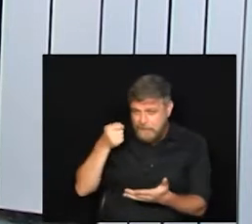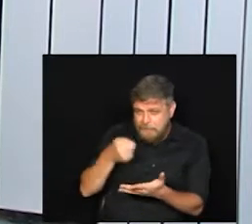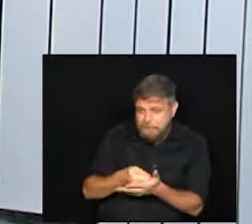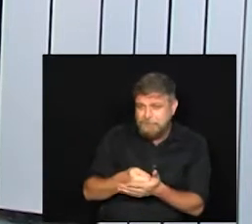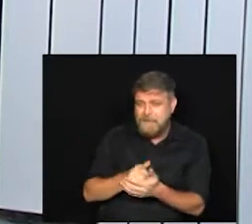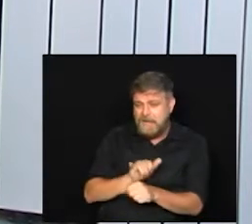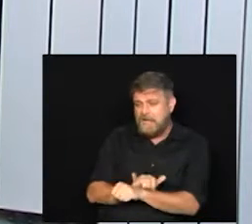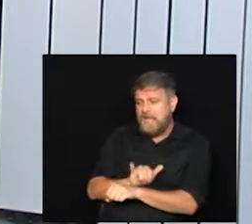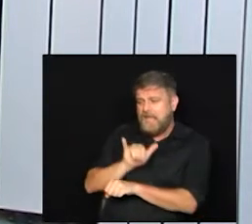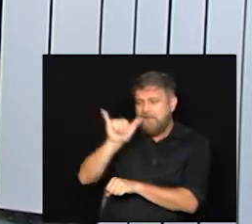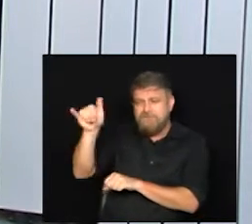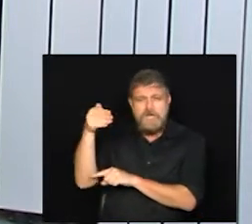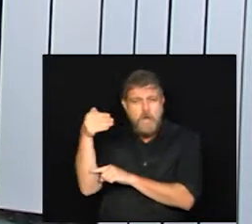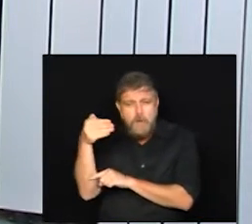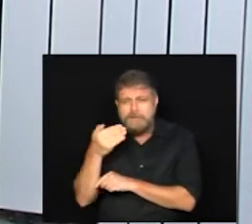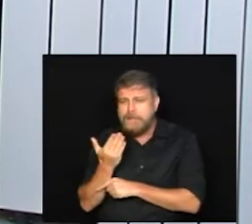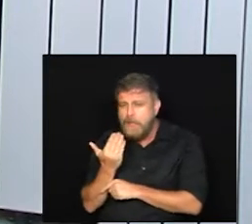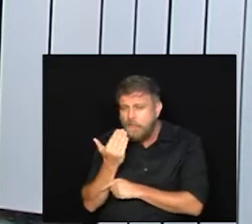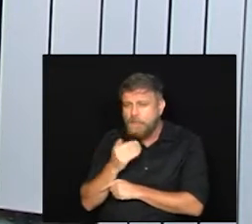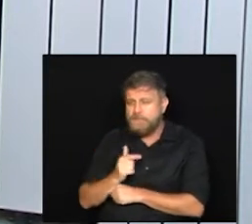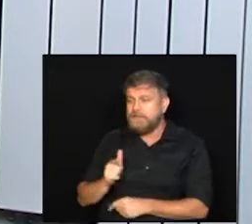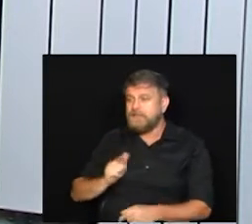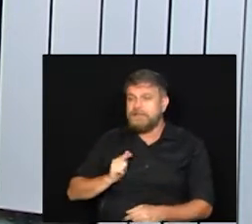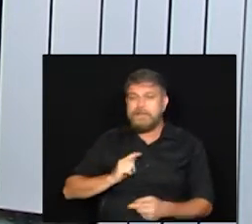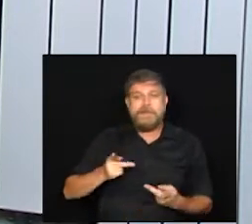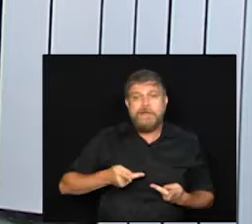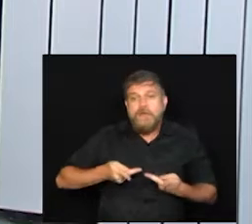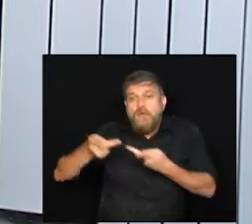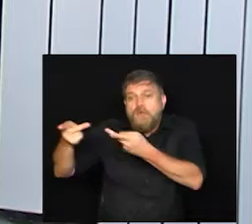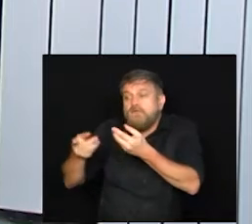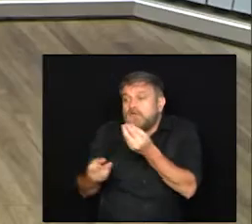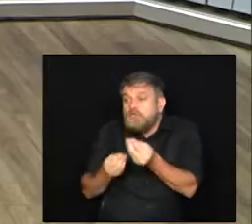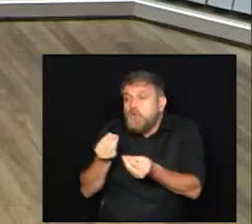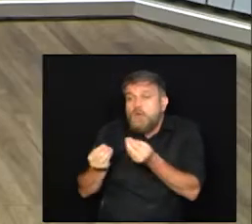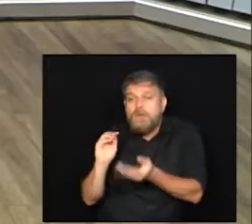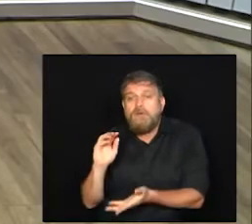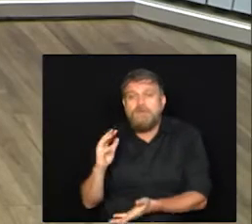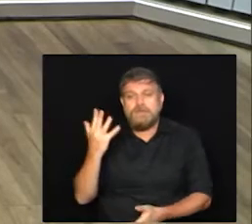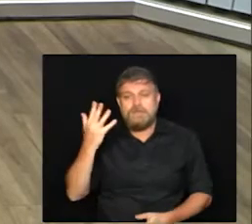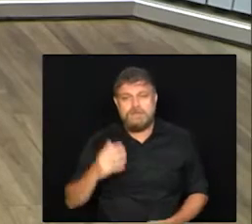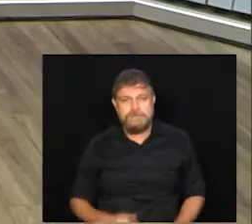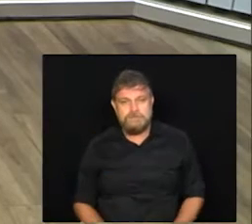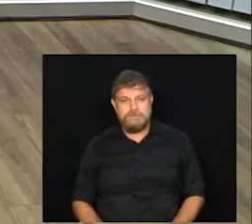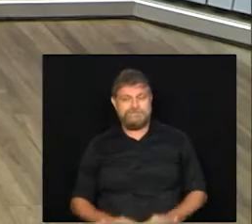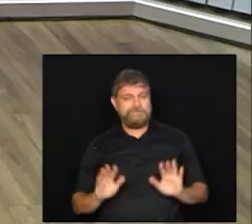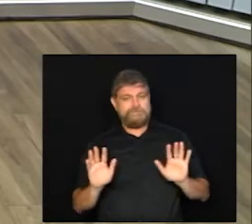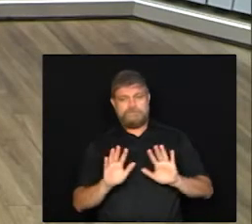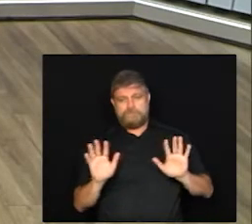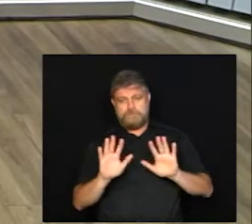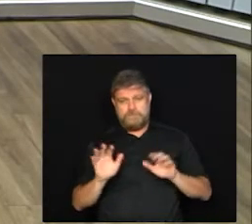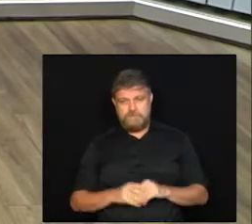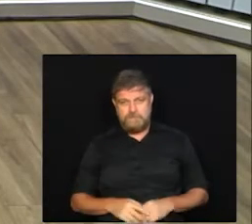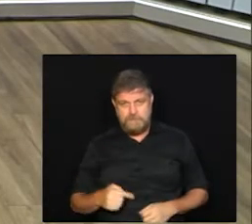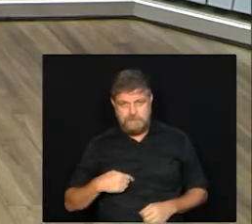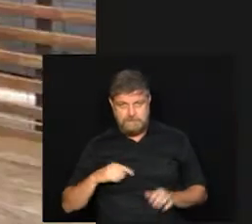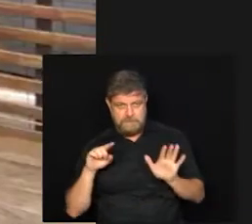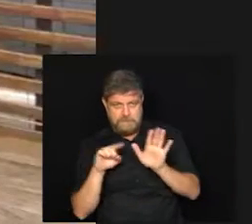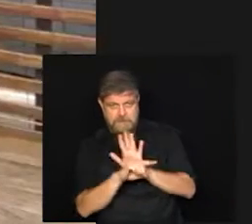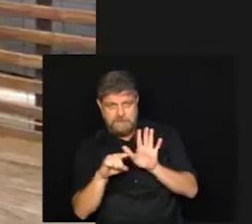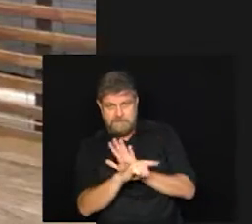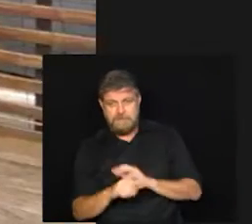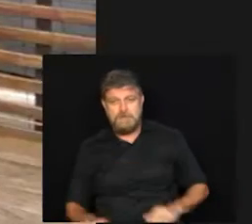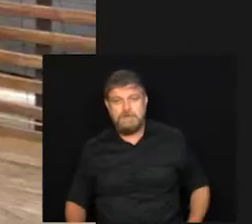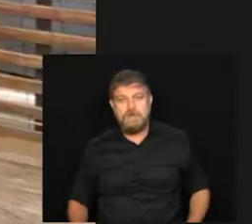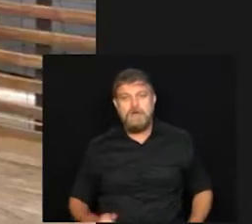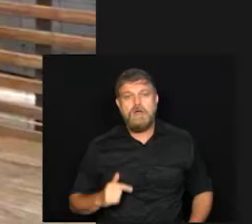todas as despesas, você recebe um convite? Não, então, vamos lá, vou te fazer uma pergunta. Quando você